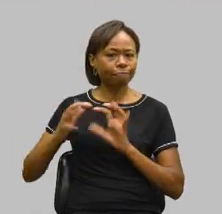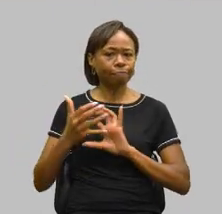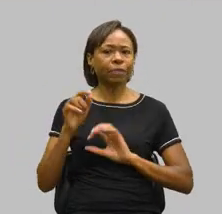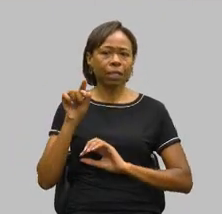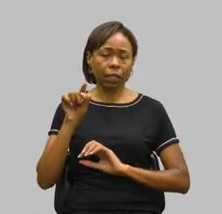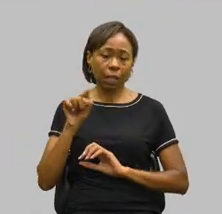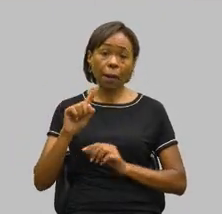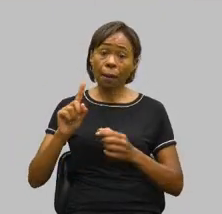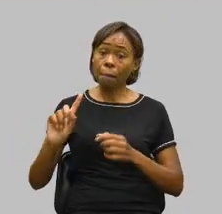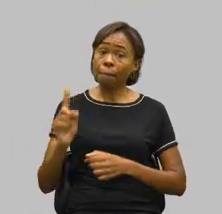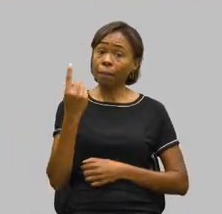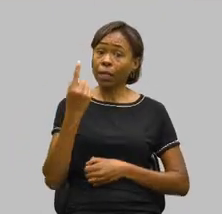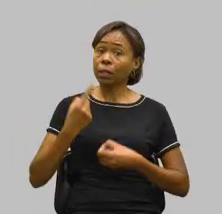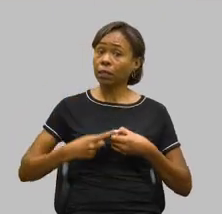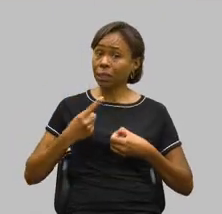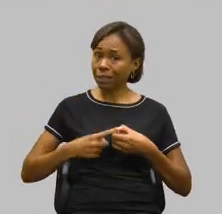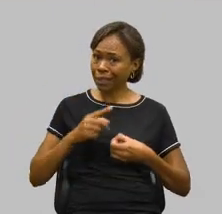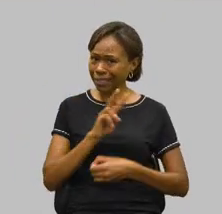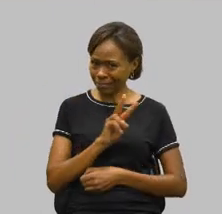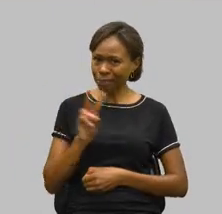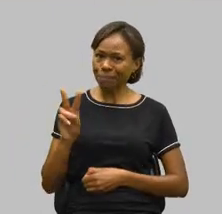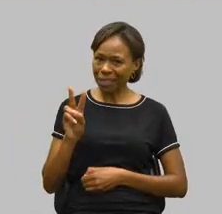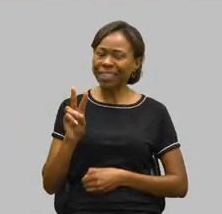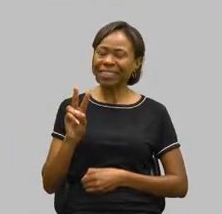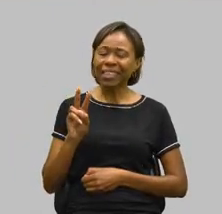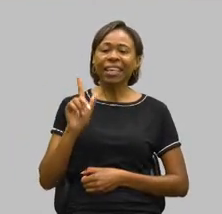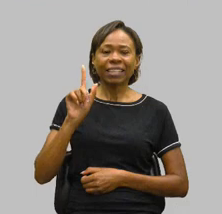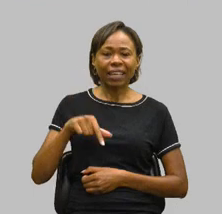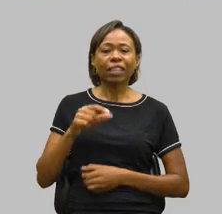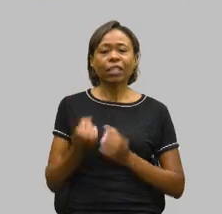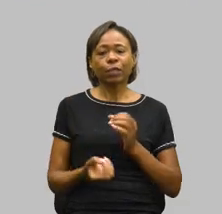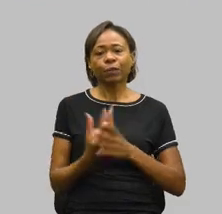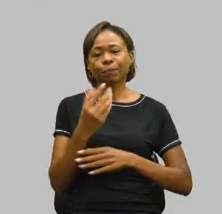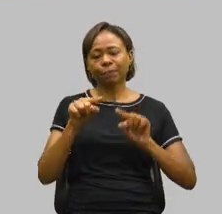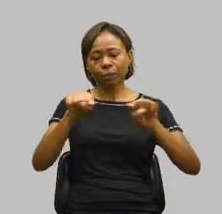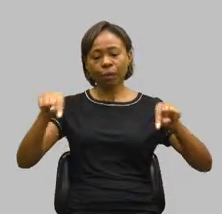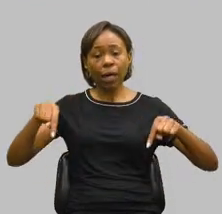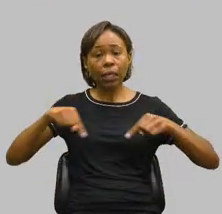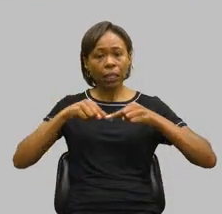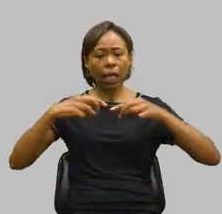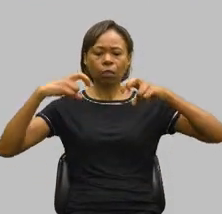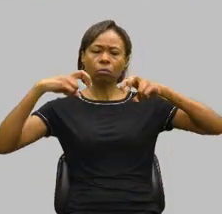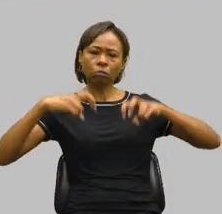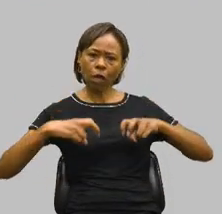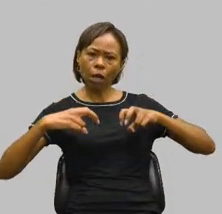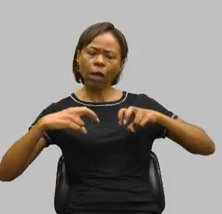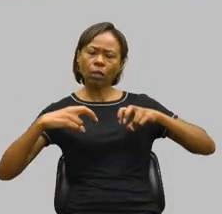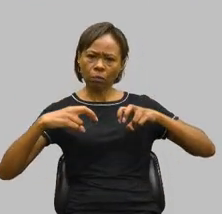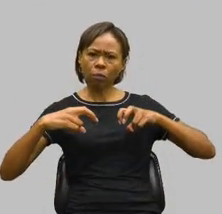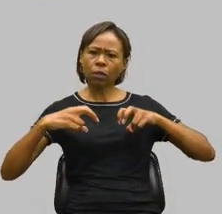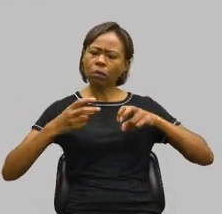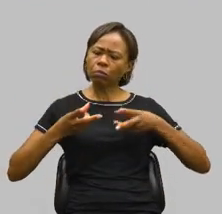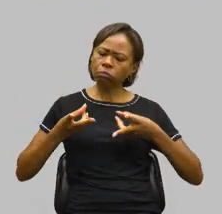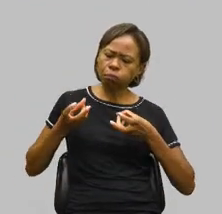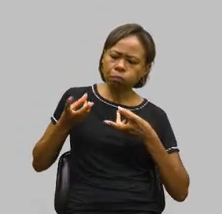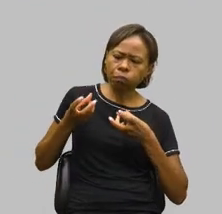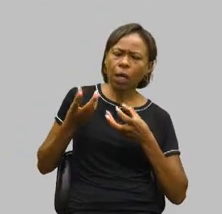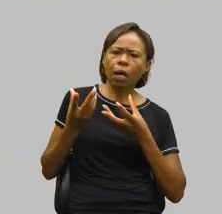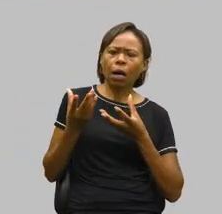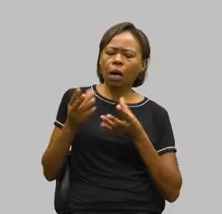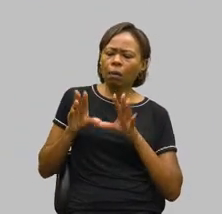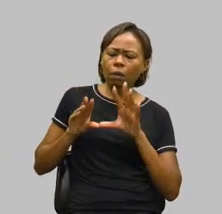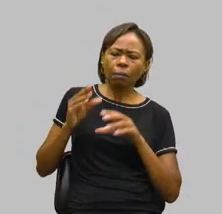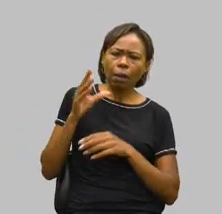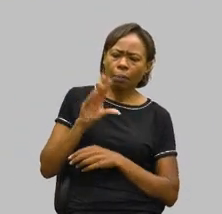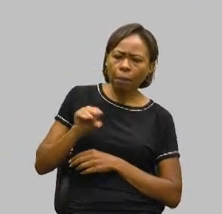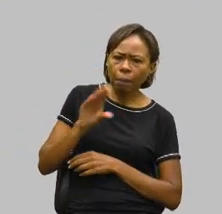primeira cidade da região metropolitana a criar uma sala de escuta assistida com todos os eh todos os